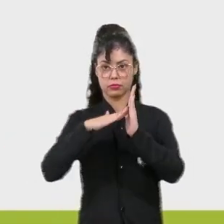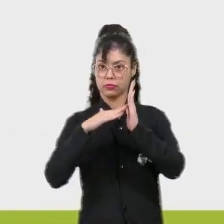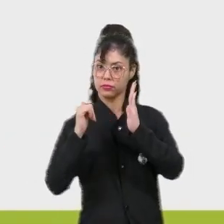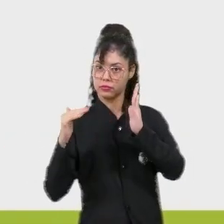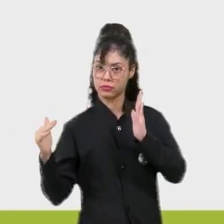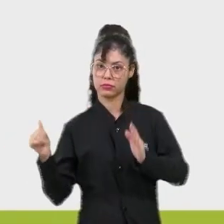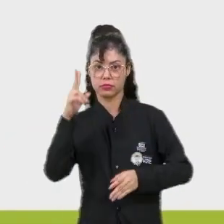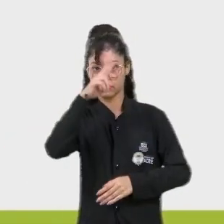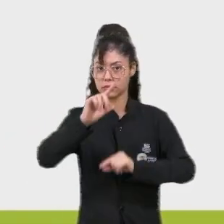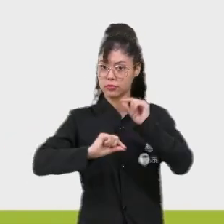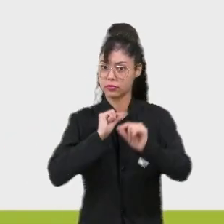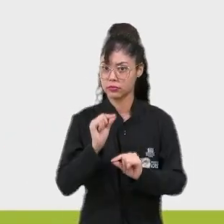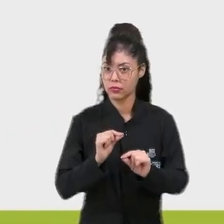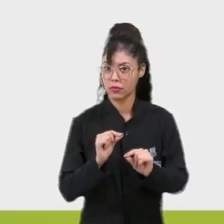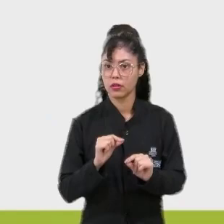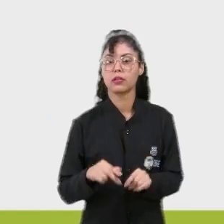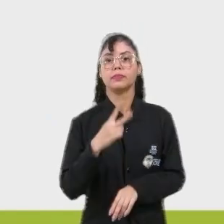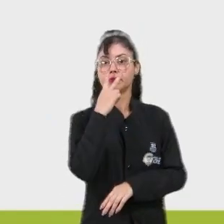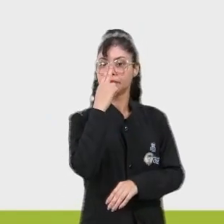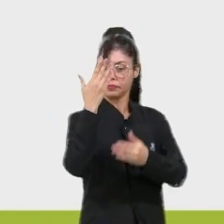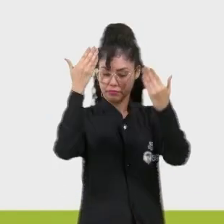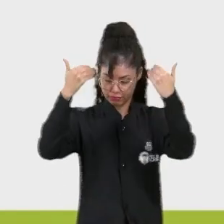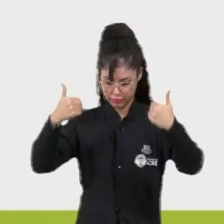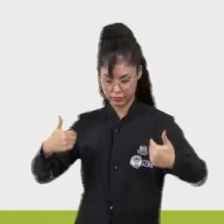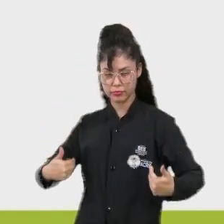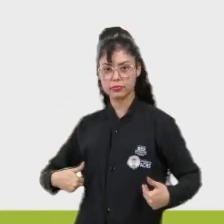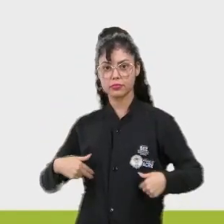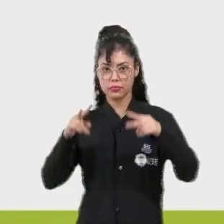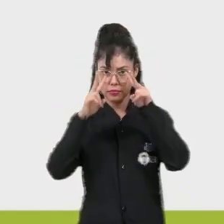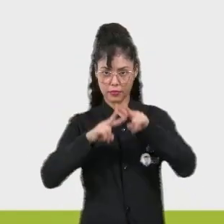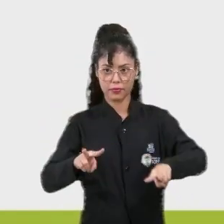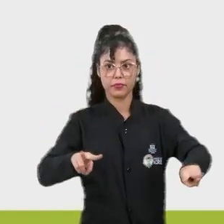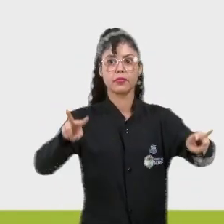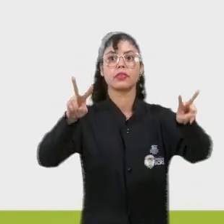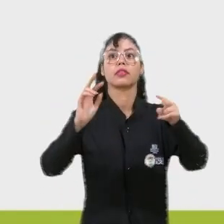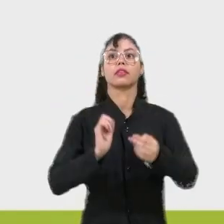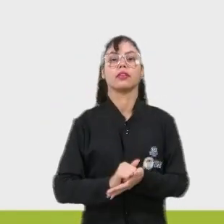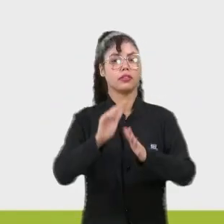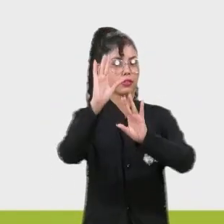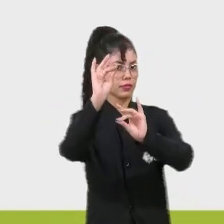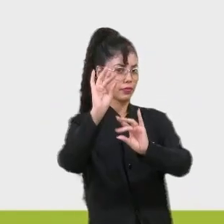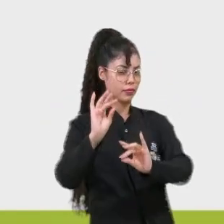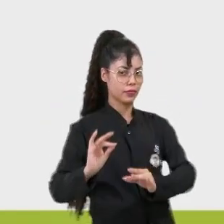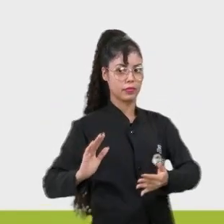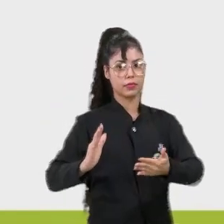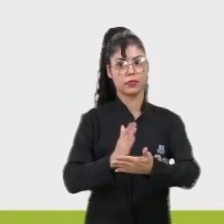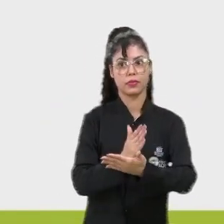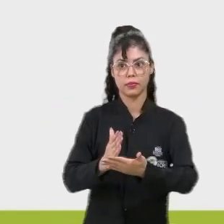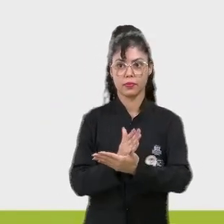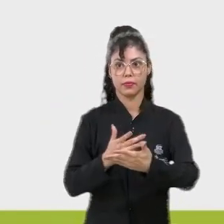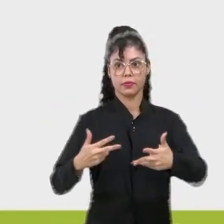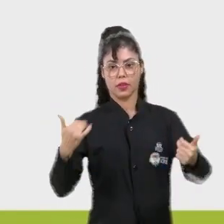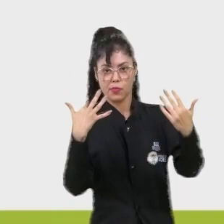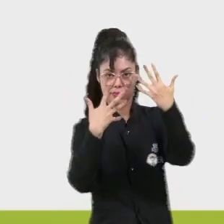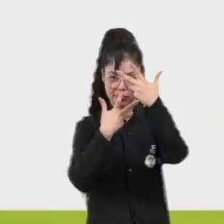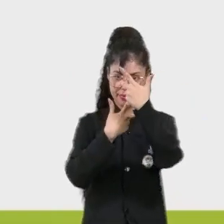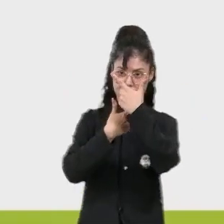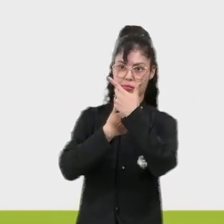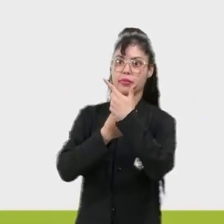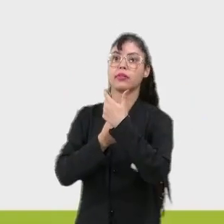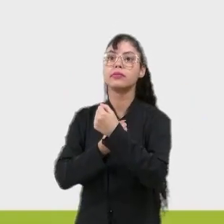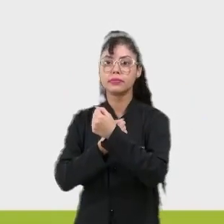estética, lembra o quê? Da aparência, do visual, a estética de algo, a beleza,